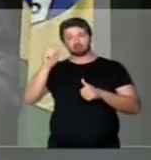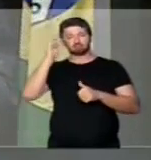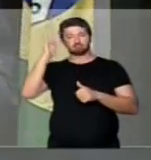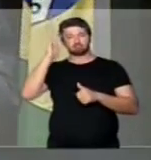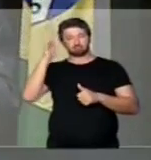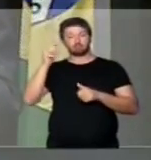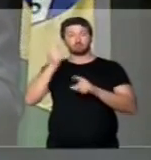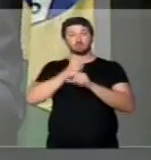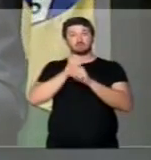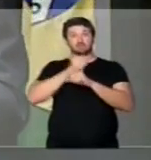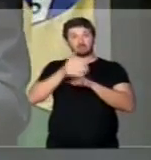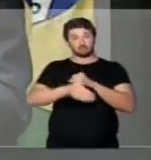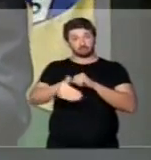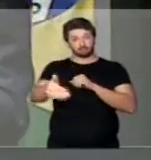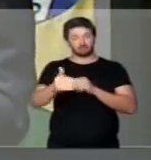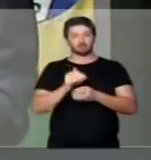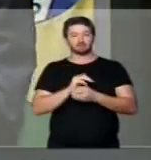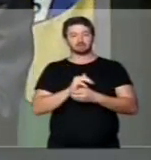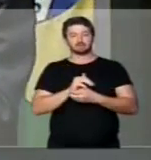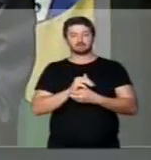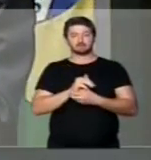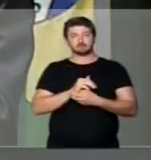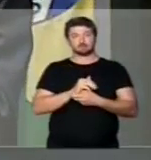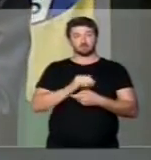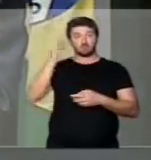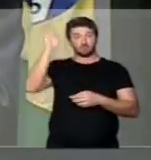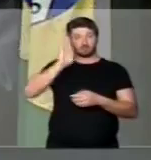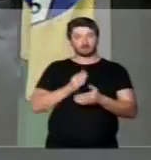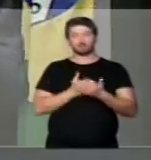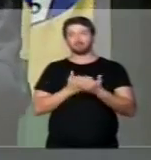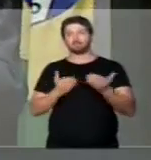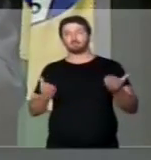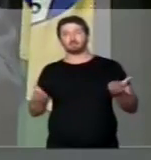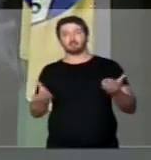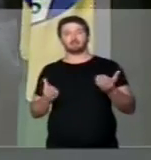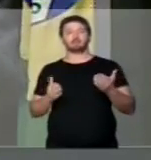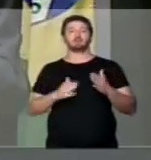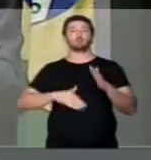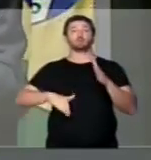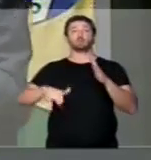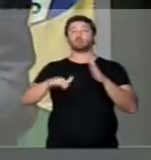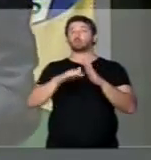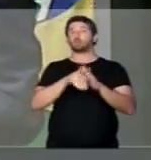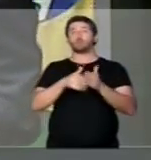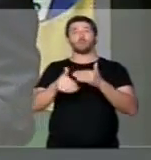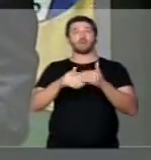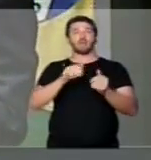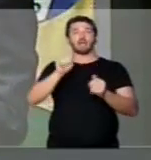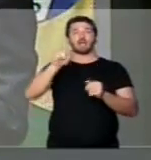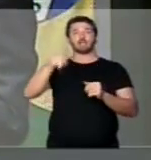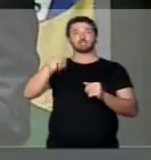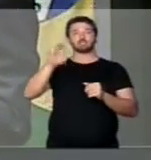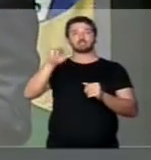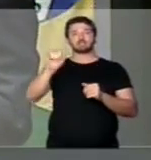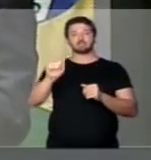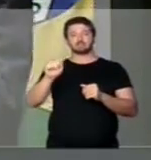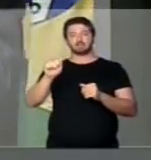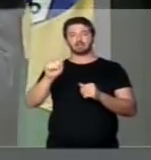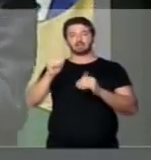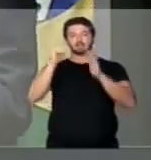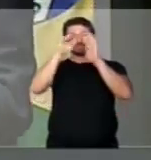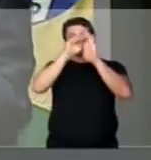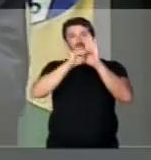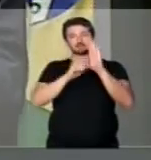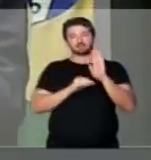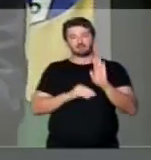dos próximos anos, o Brasil foi rebaixado por todas as agências de classificação de risco, o